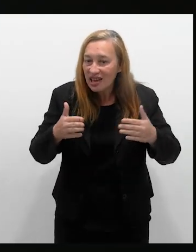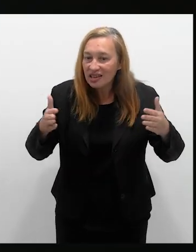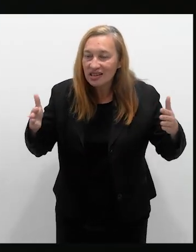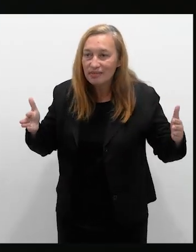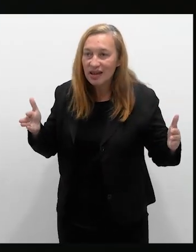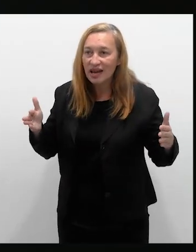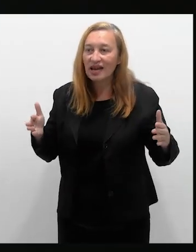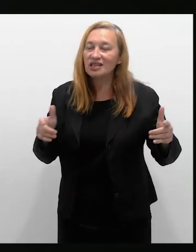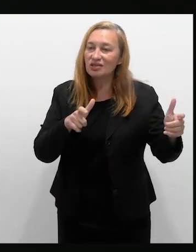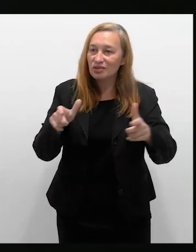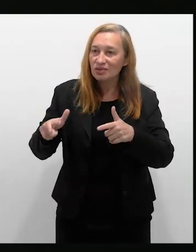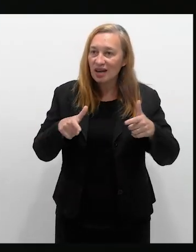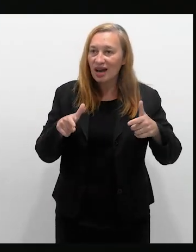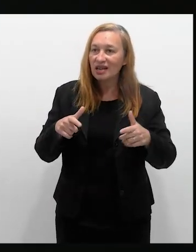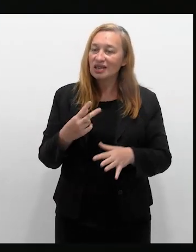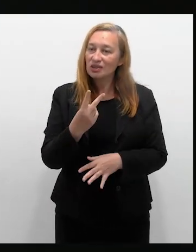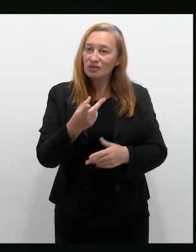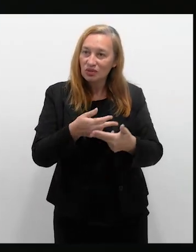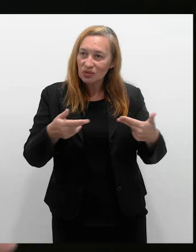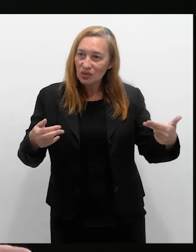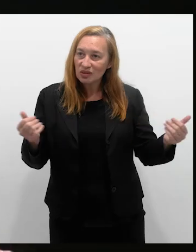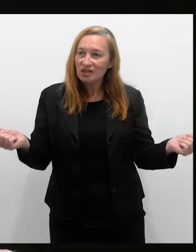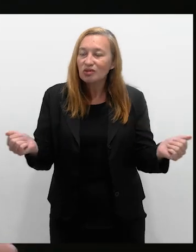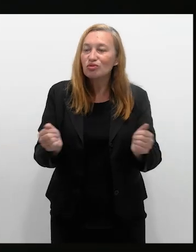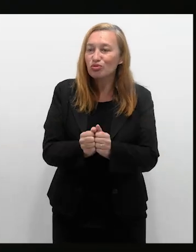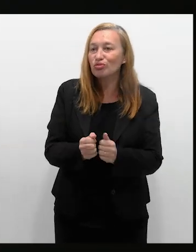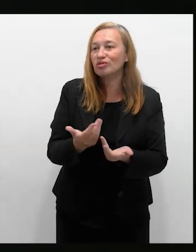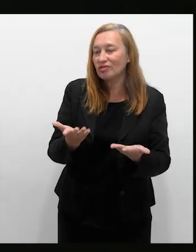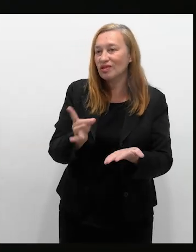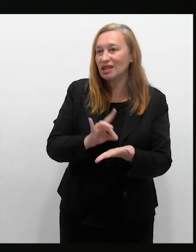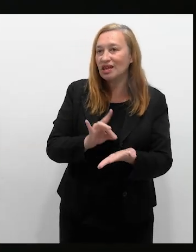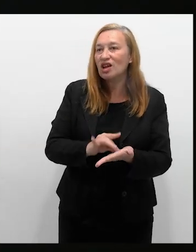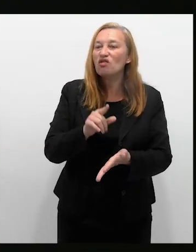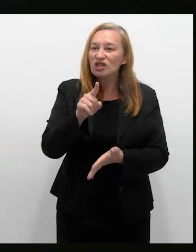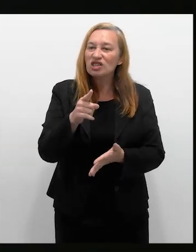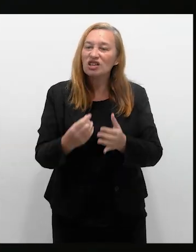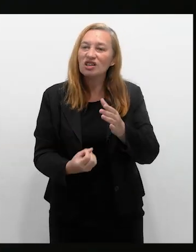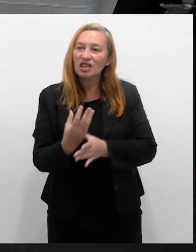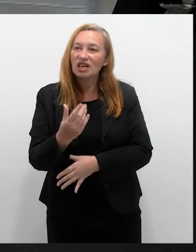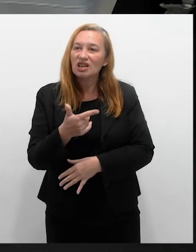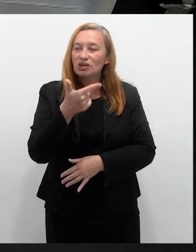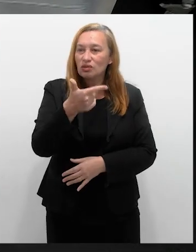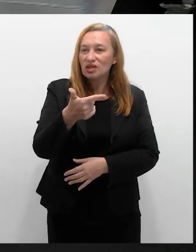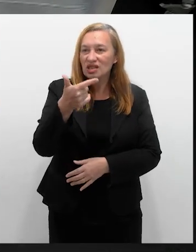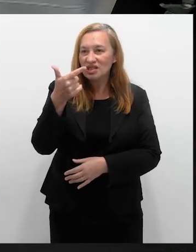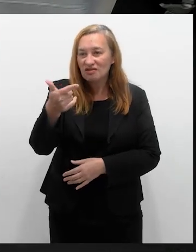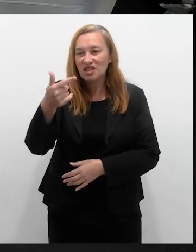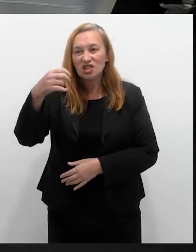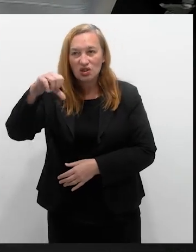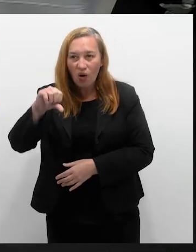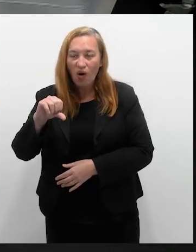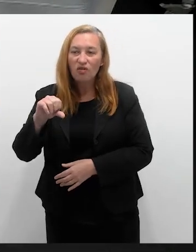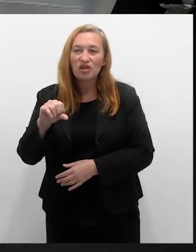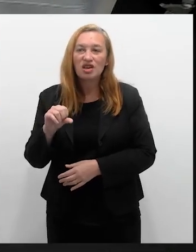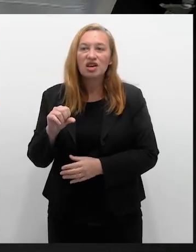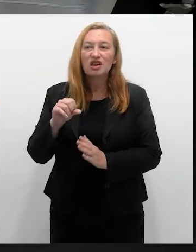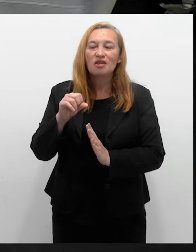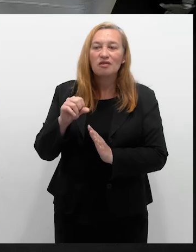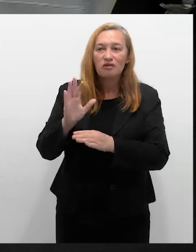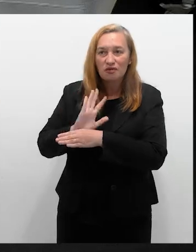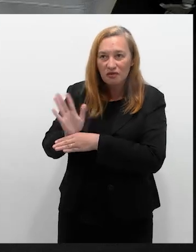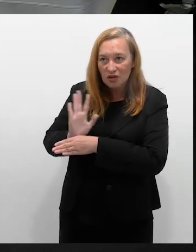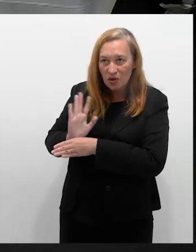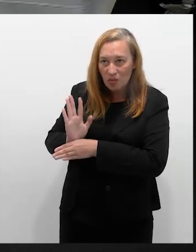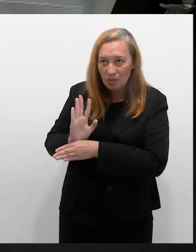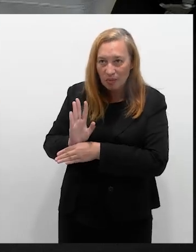gente puder abrir esses Articular espaços, as duas coisas, né? não é? Tem que realmente andar juntos. Vocês já realizaram 229